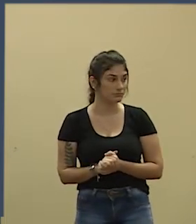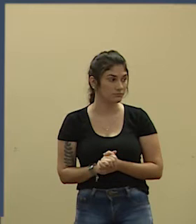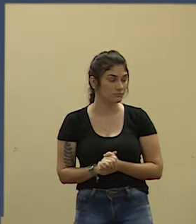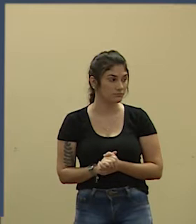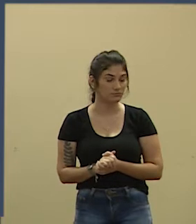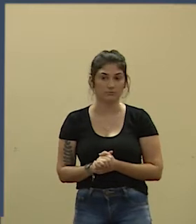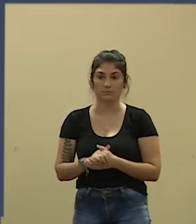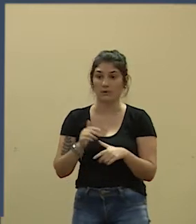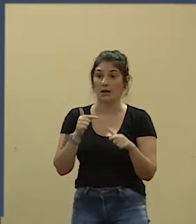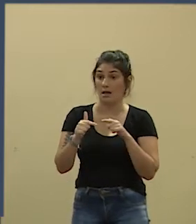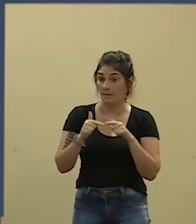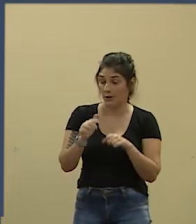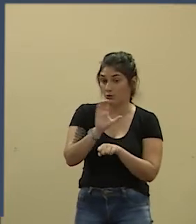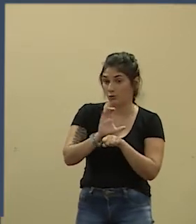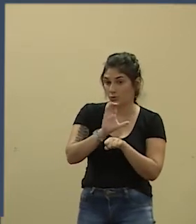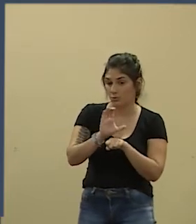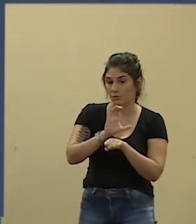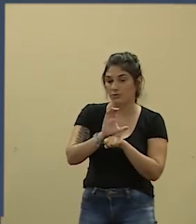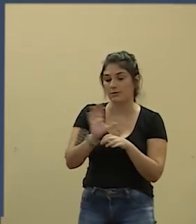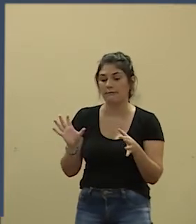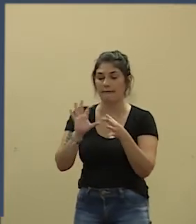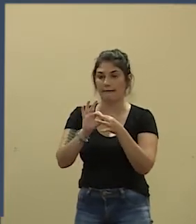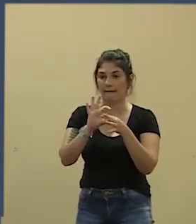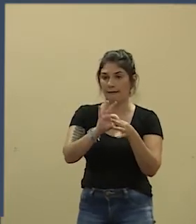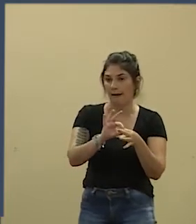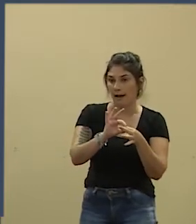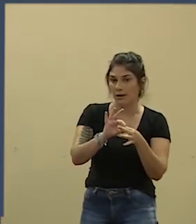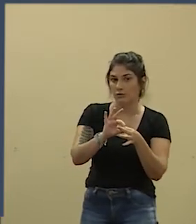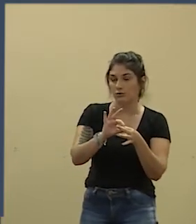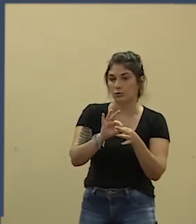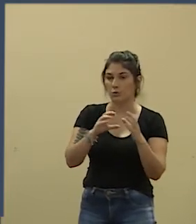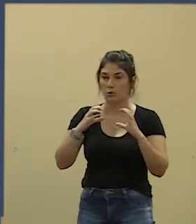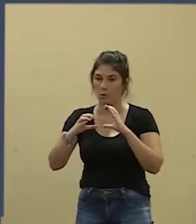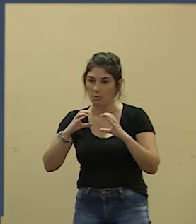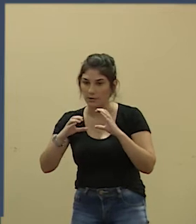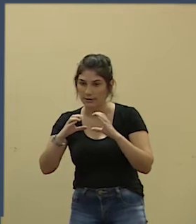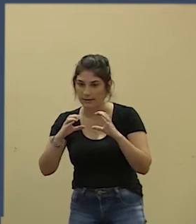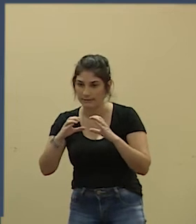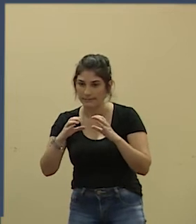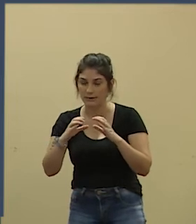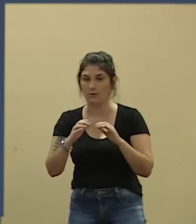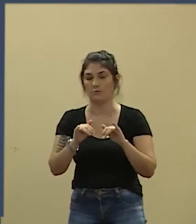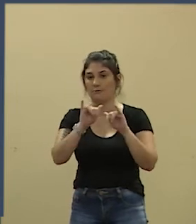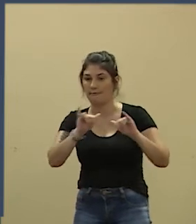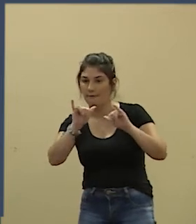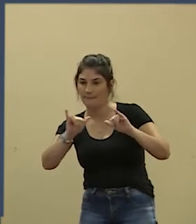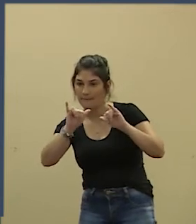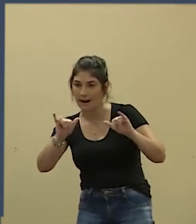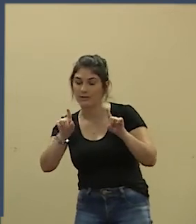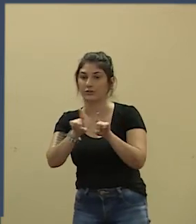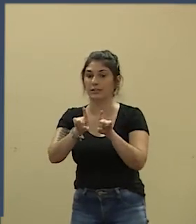trabalhar nos cursos ligados à comunicação também design jornalismo marketing jogos digitais também